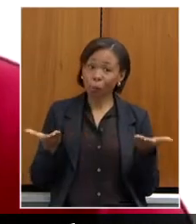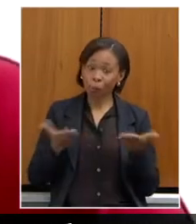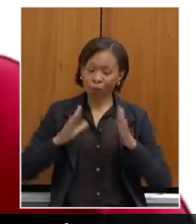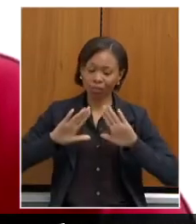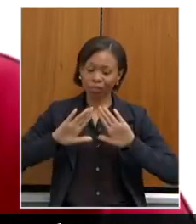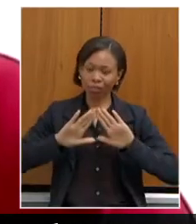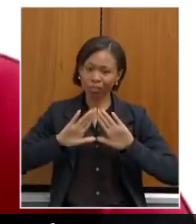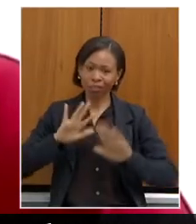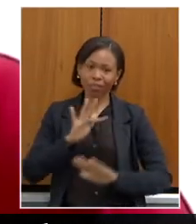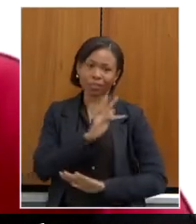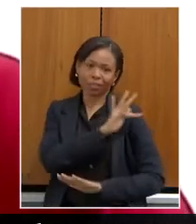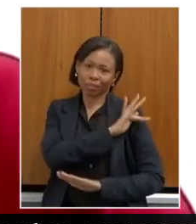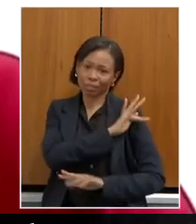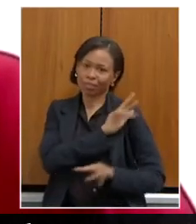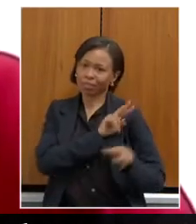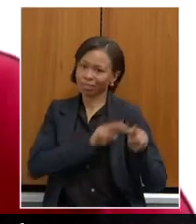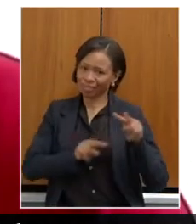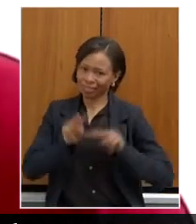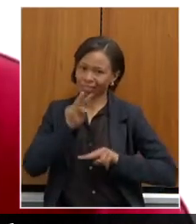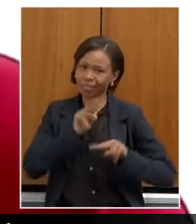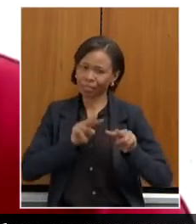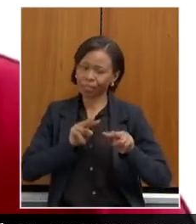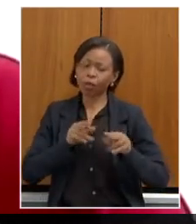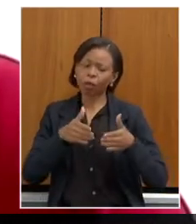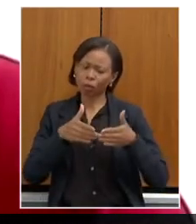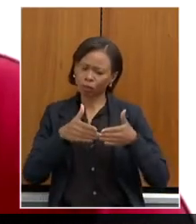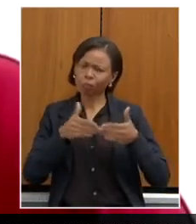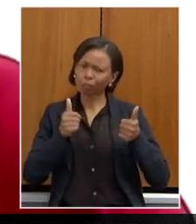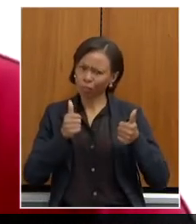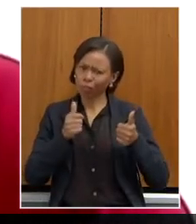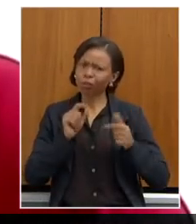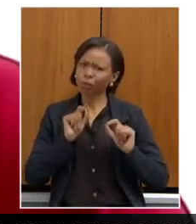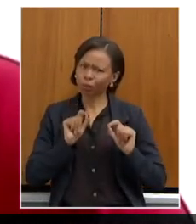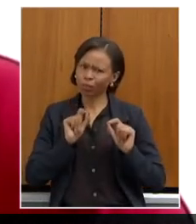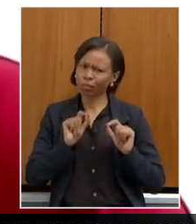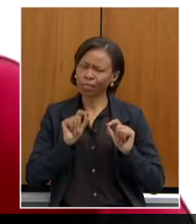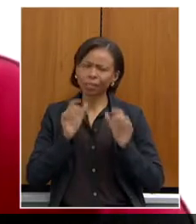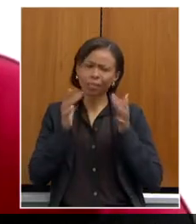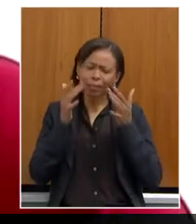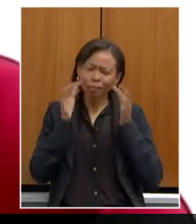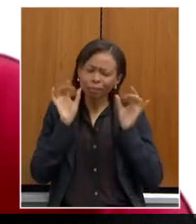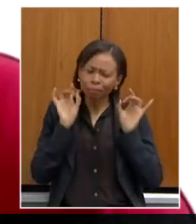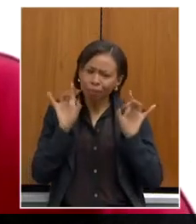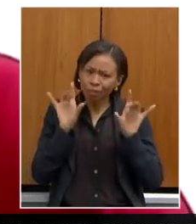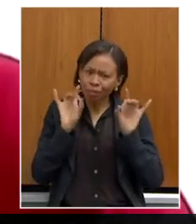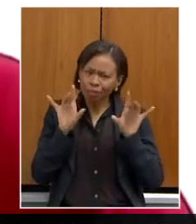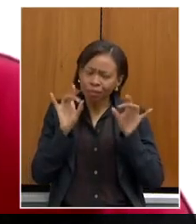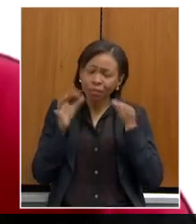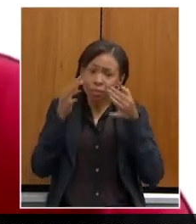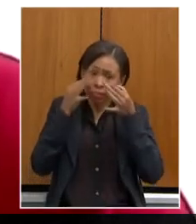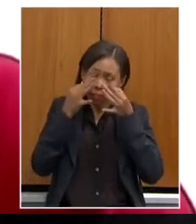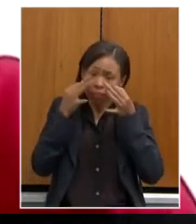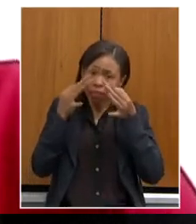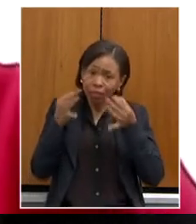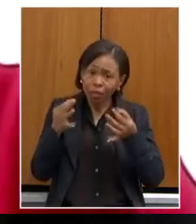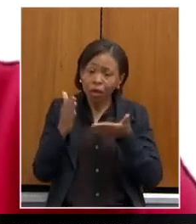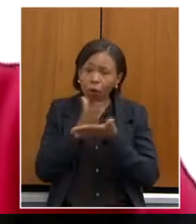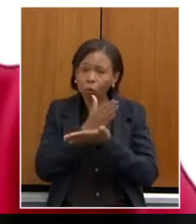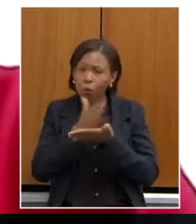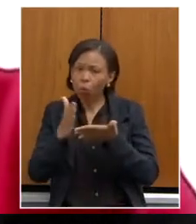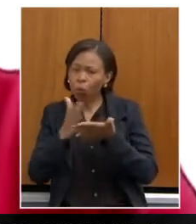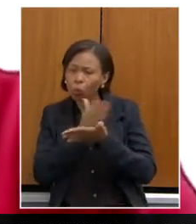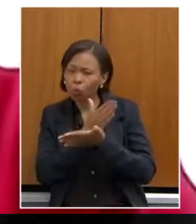pra poder pedir ao doutor Fábio uma atenção especial a algumas demandas que nós